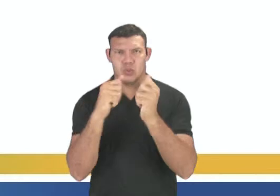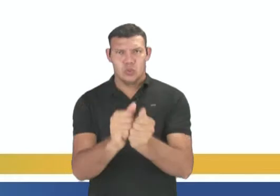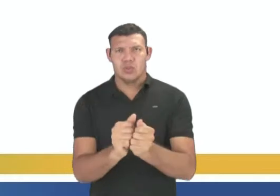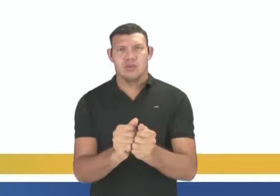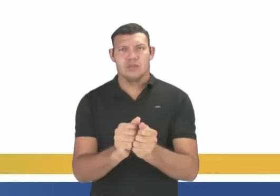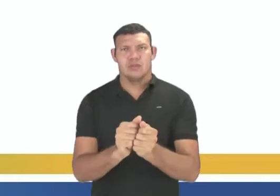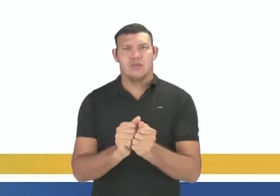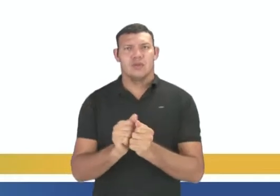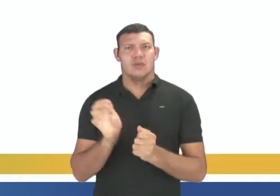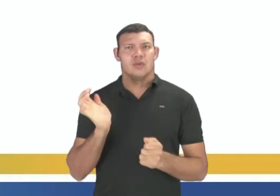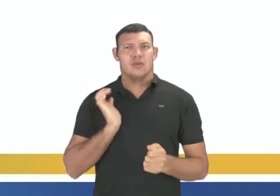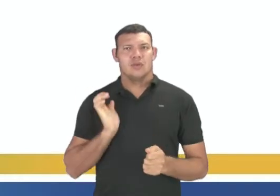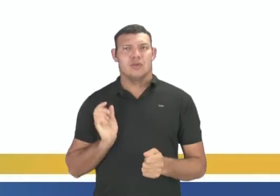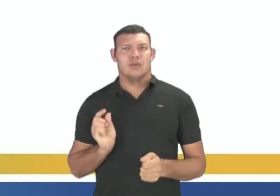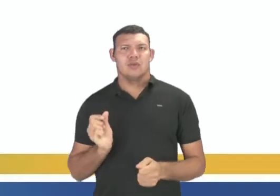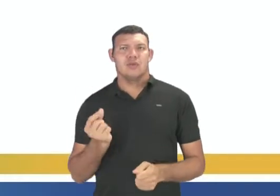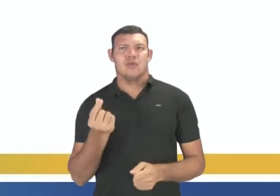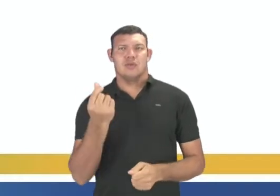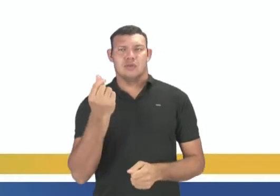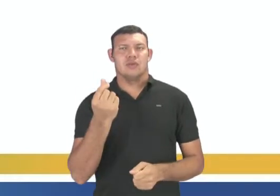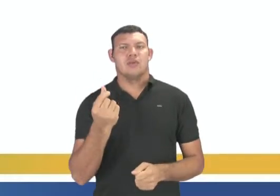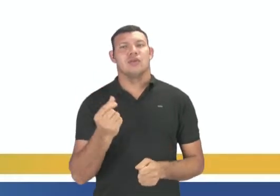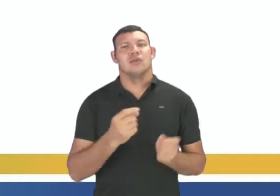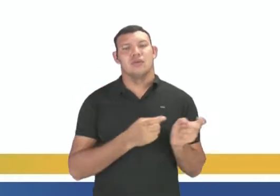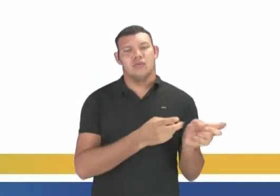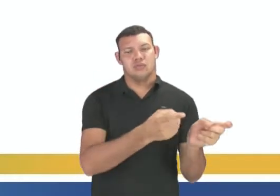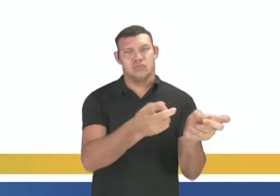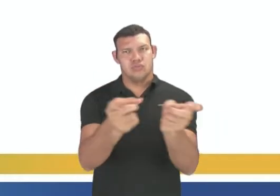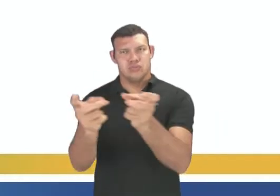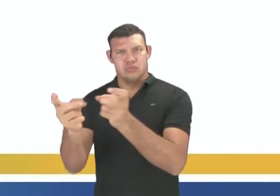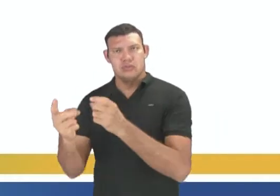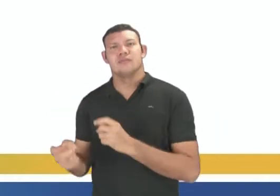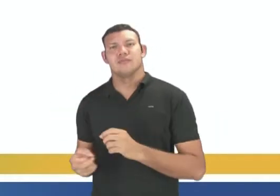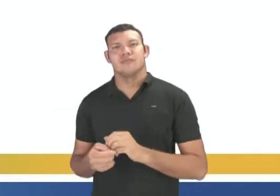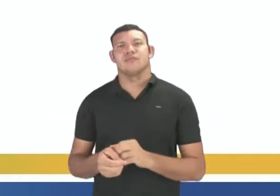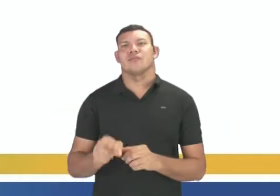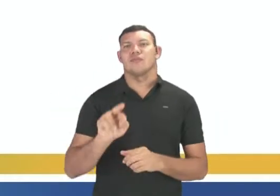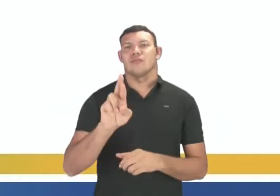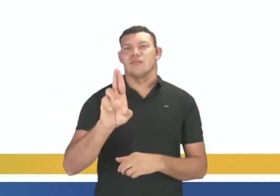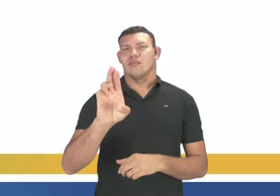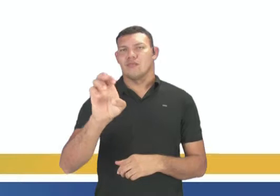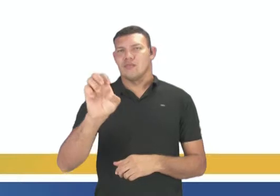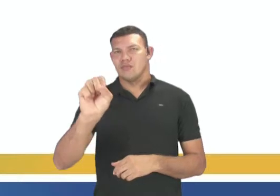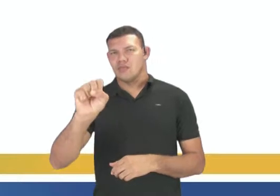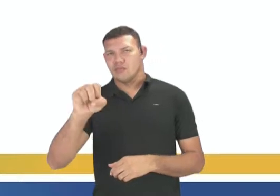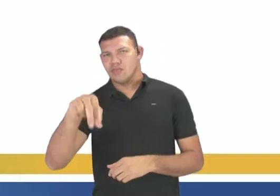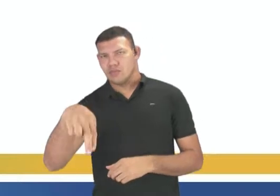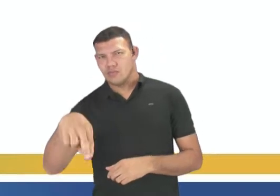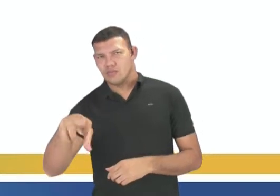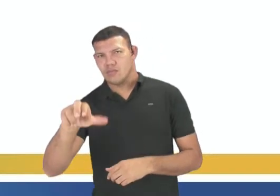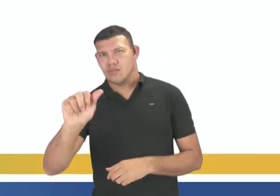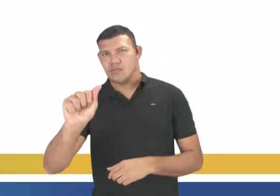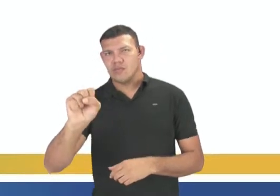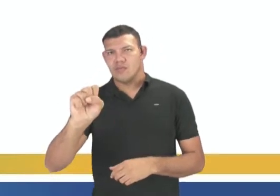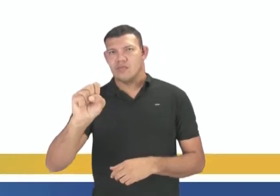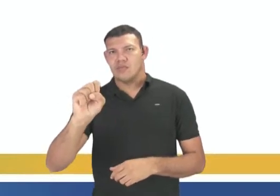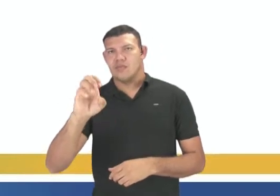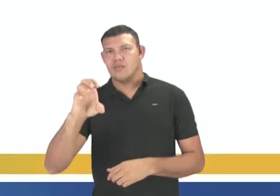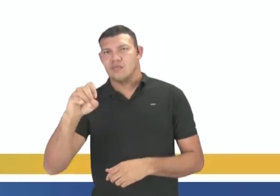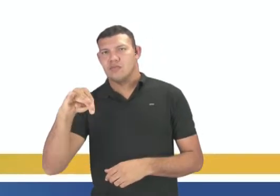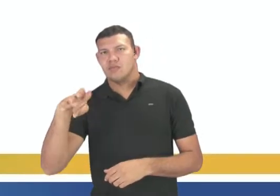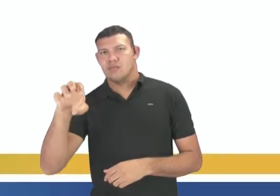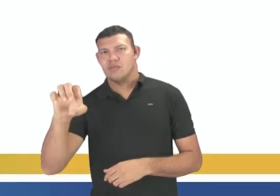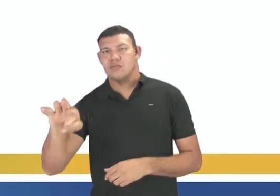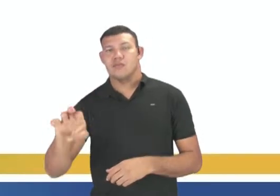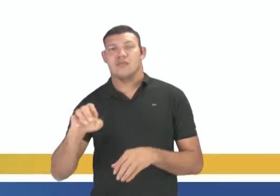da burguesia, dos comerciantes, nós vamos ter um renascimento, que é um movimento intelectual. E aqui